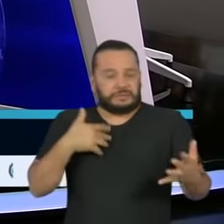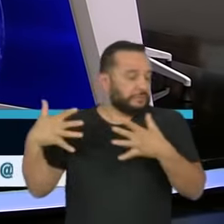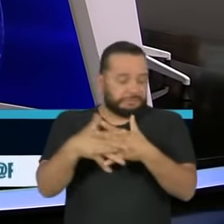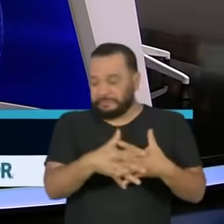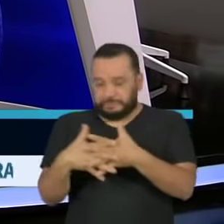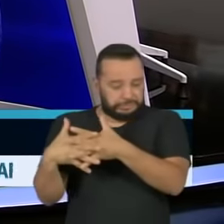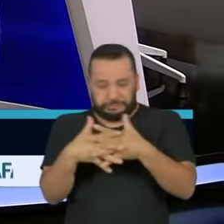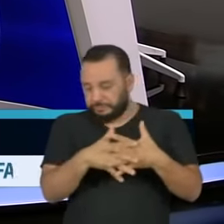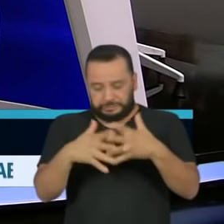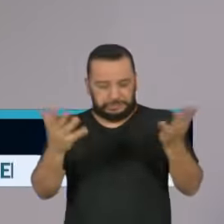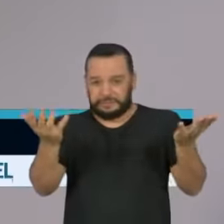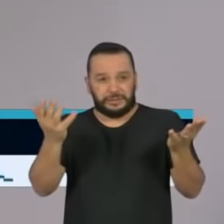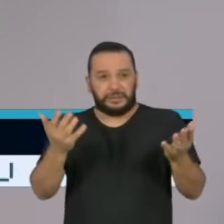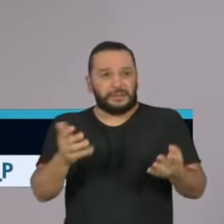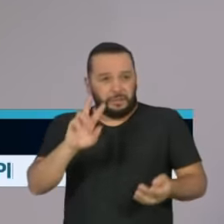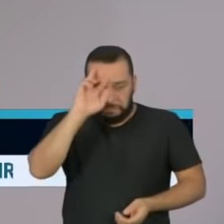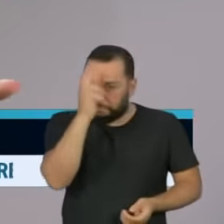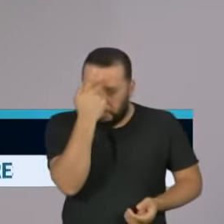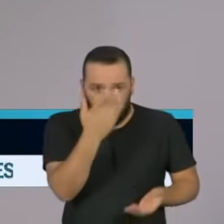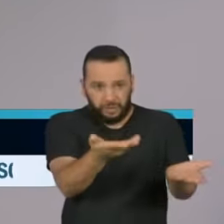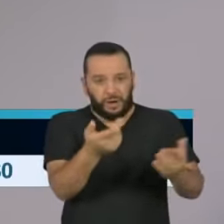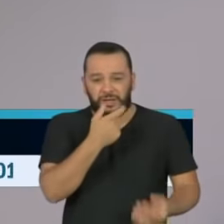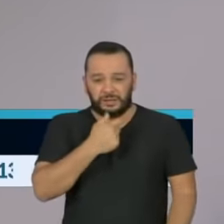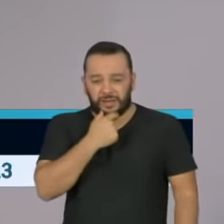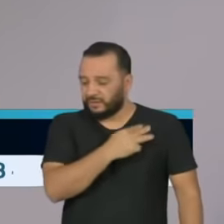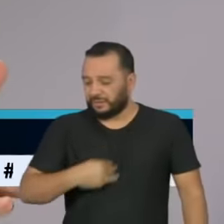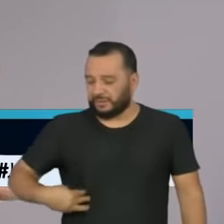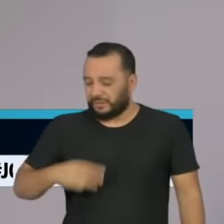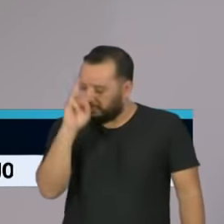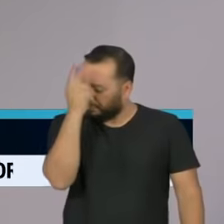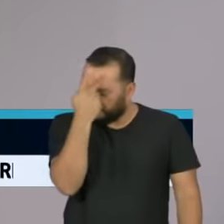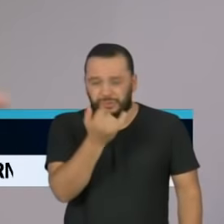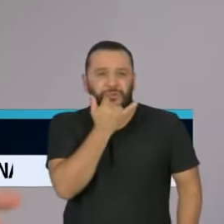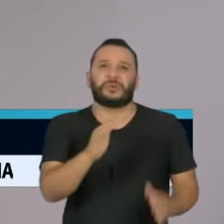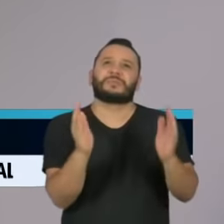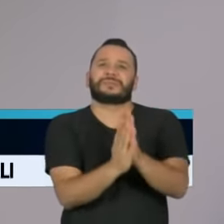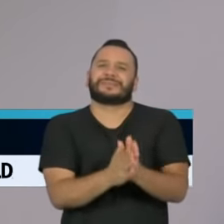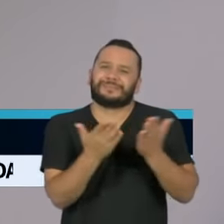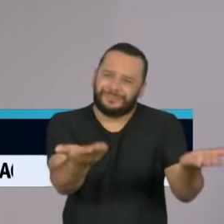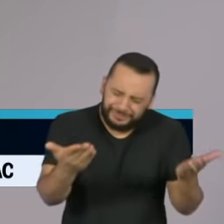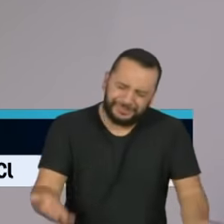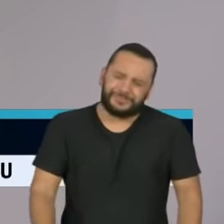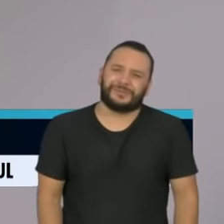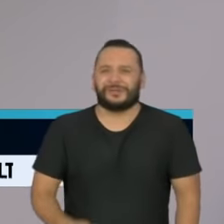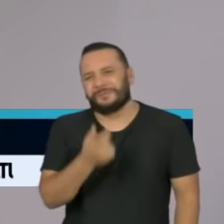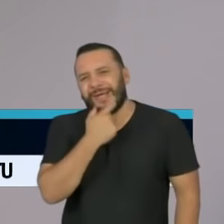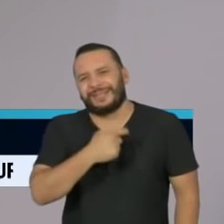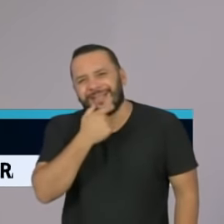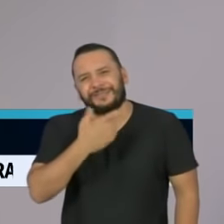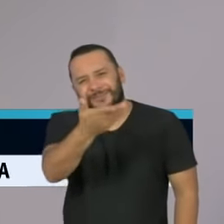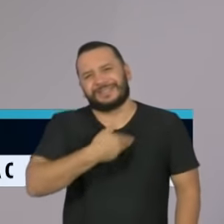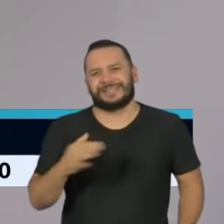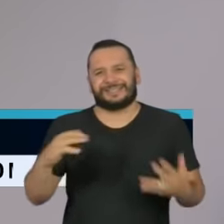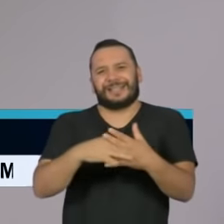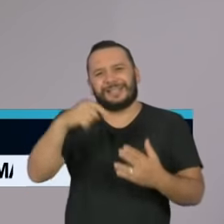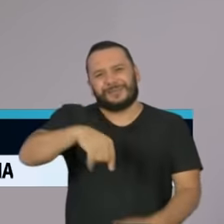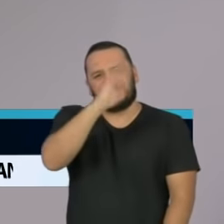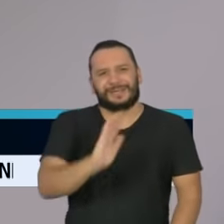essa reviravolta que eu estou vendo aí no comportamento do ministro. Ô, Mandetta, você, por de contas, é um cidadão